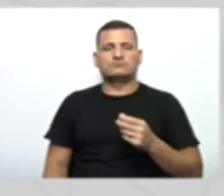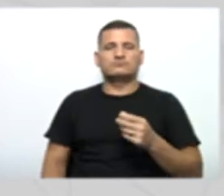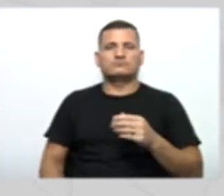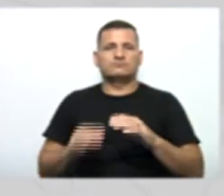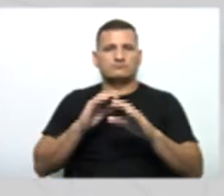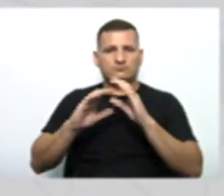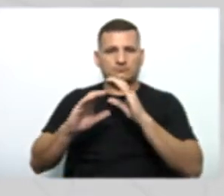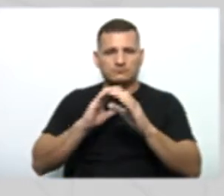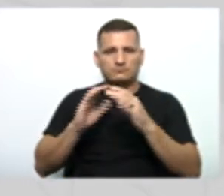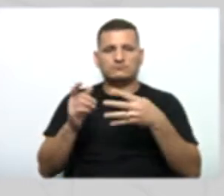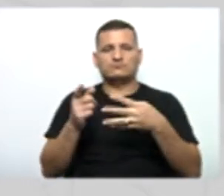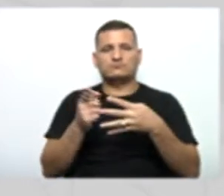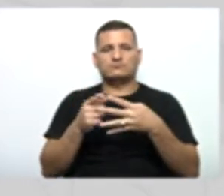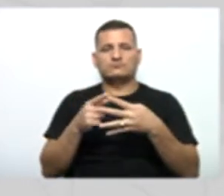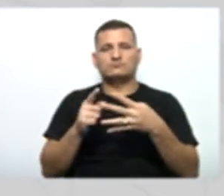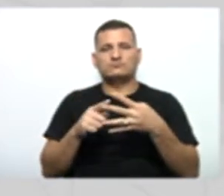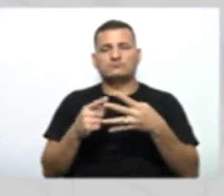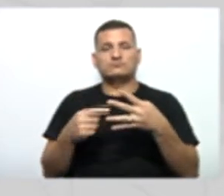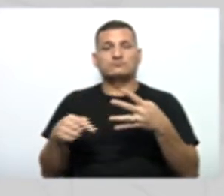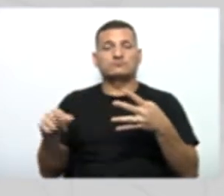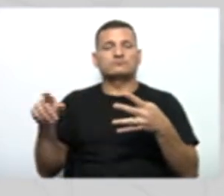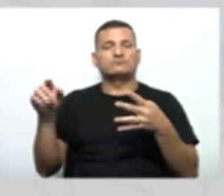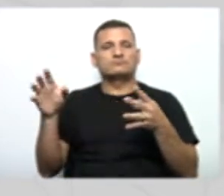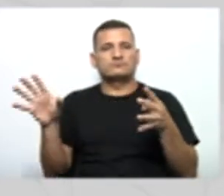Comunicação, inclusão,